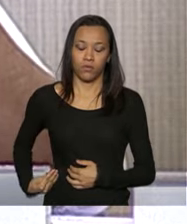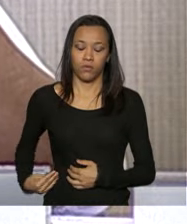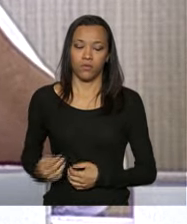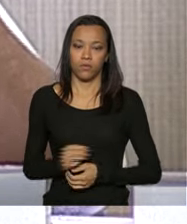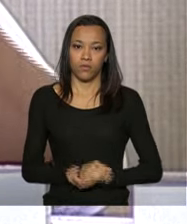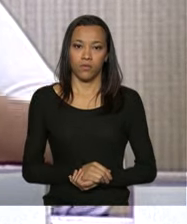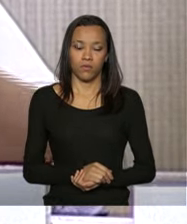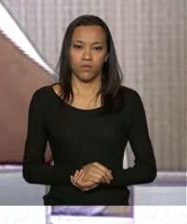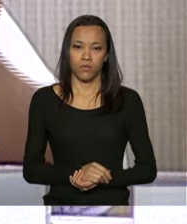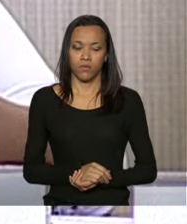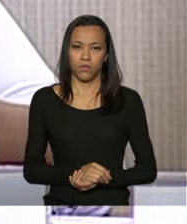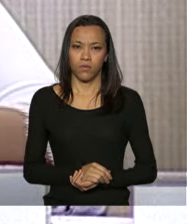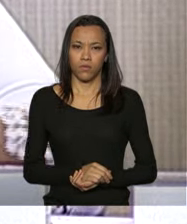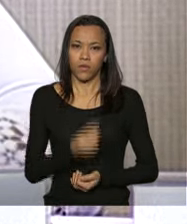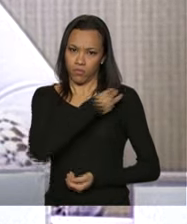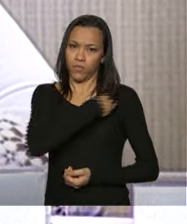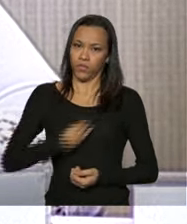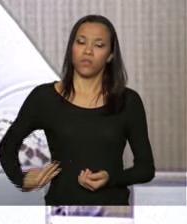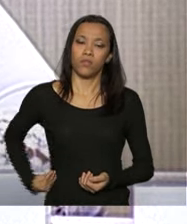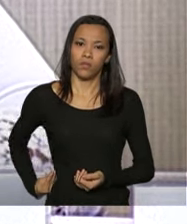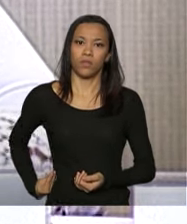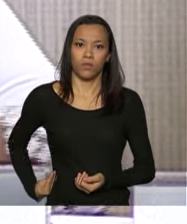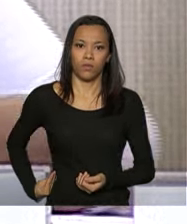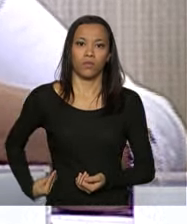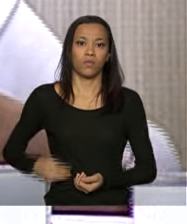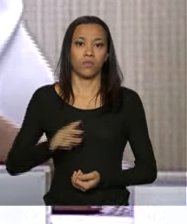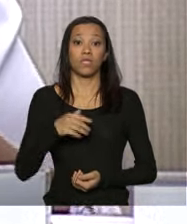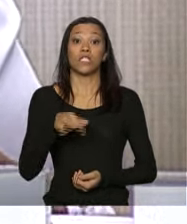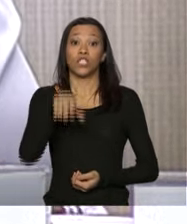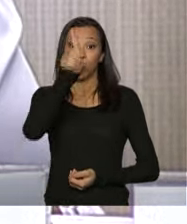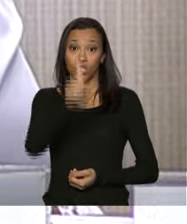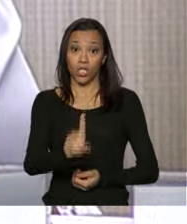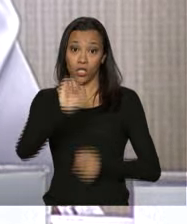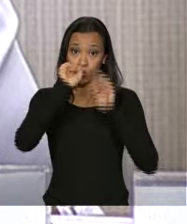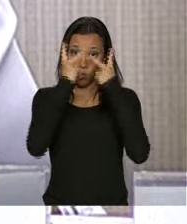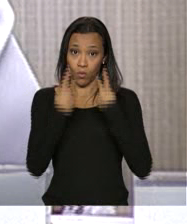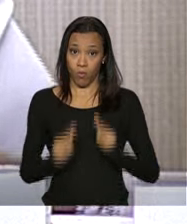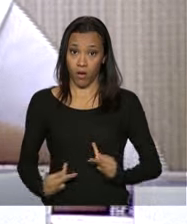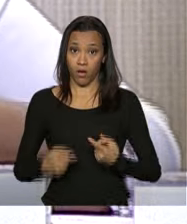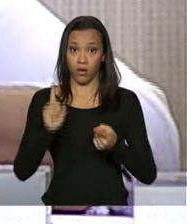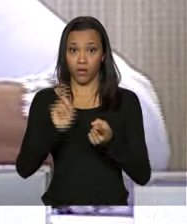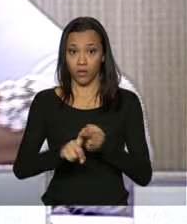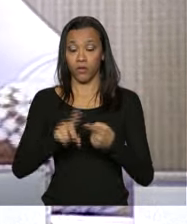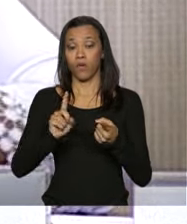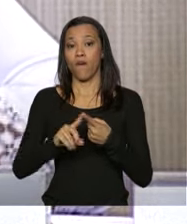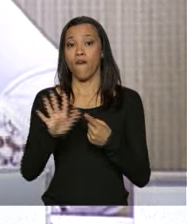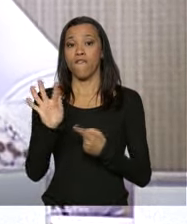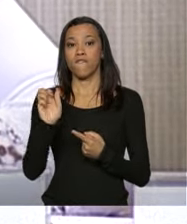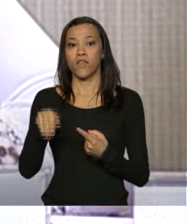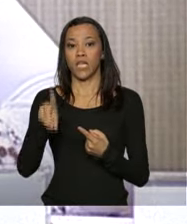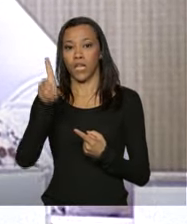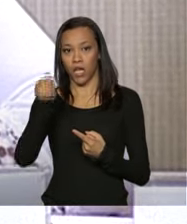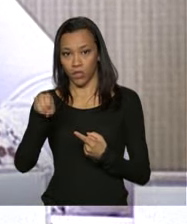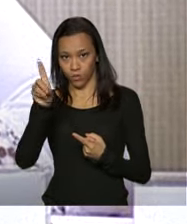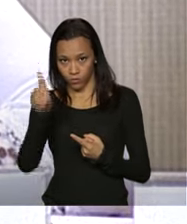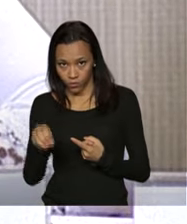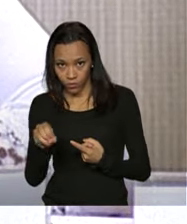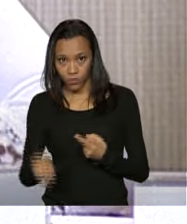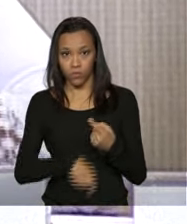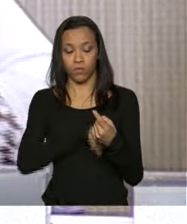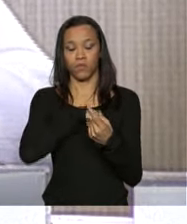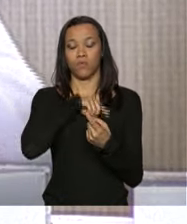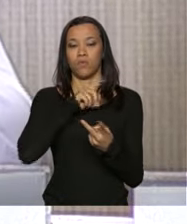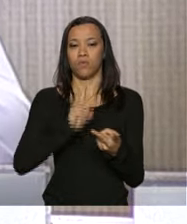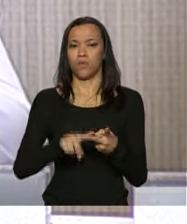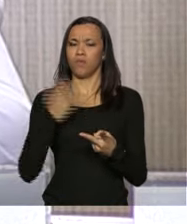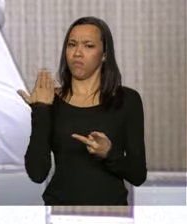eh ministros chefes da Secretaria de Direitos Humanos na era Fernando Henrique, na era eh do